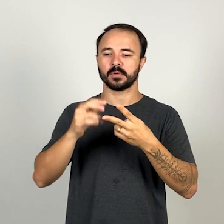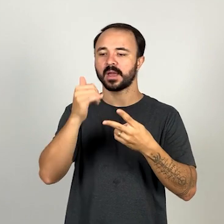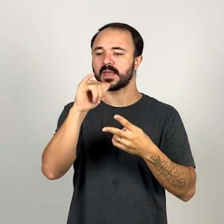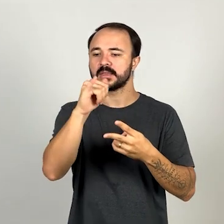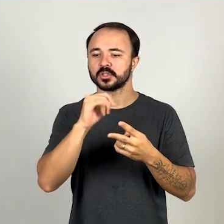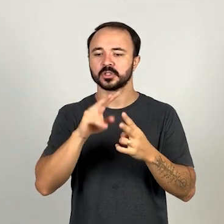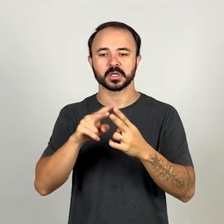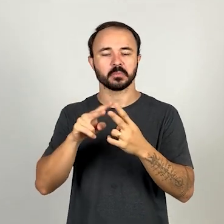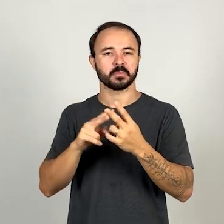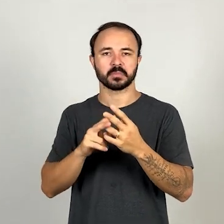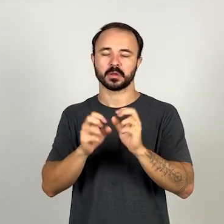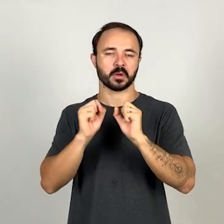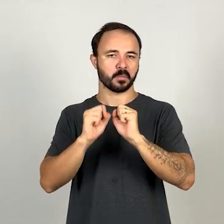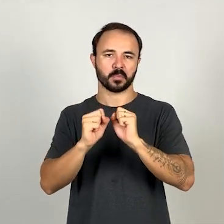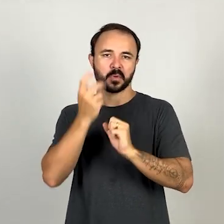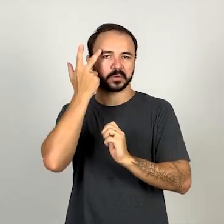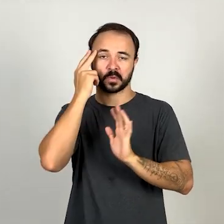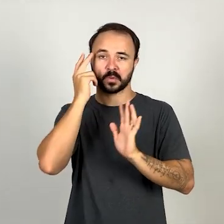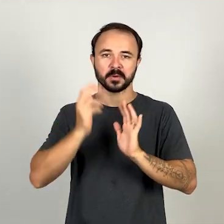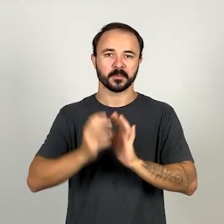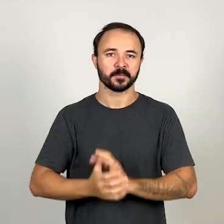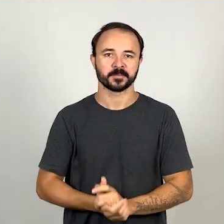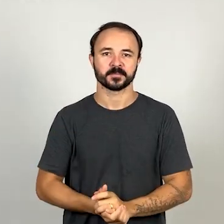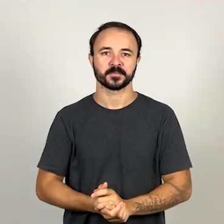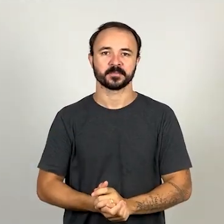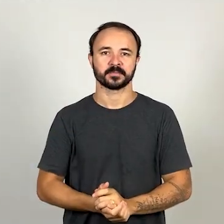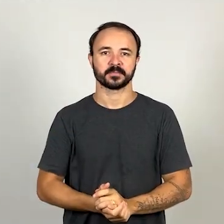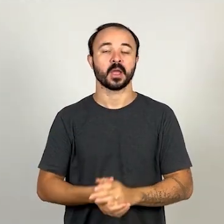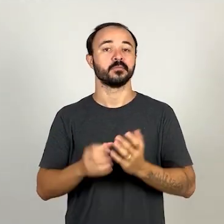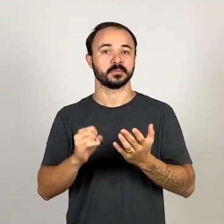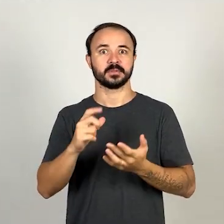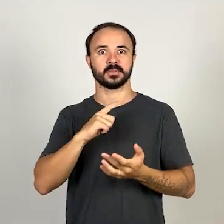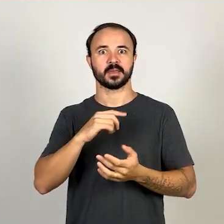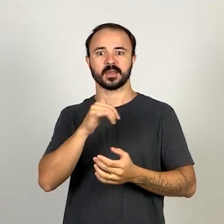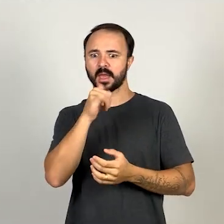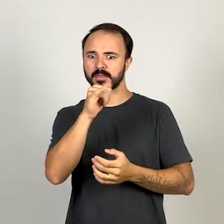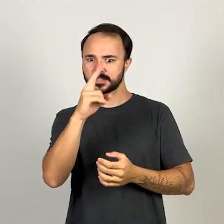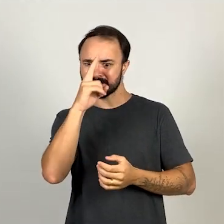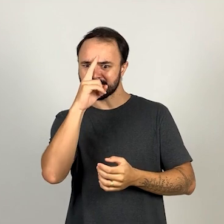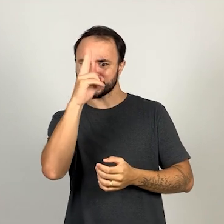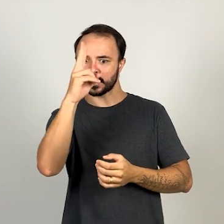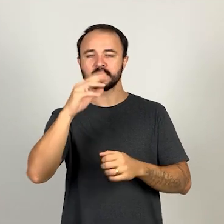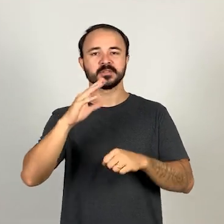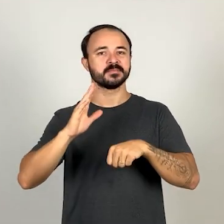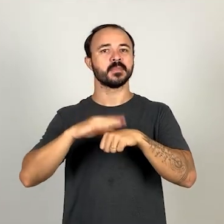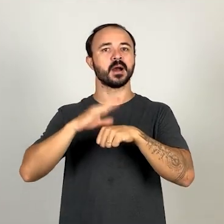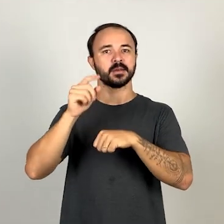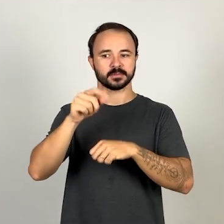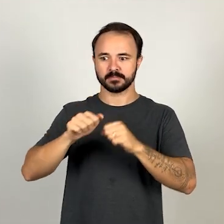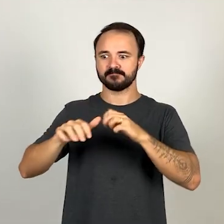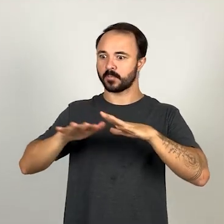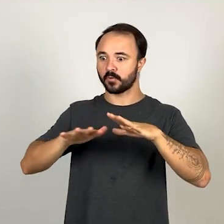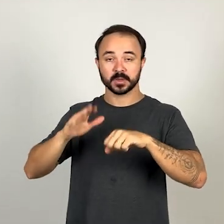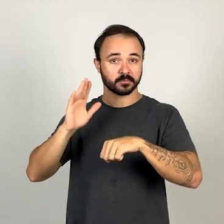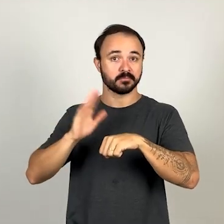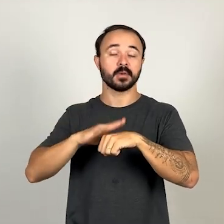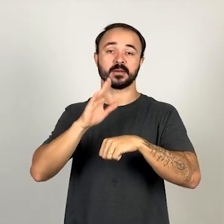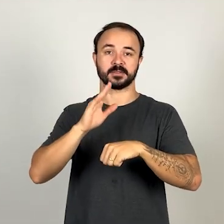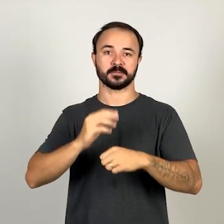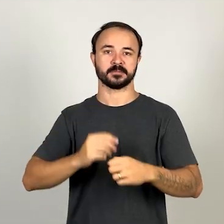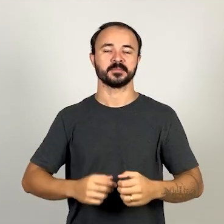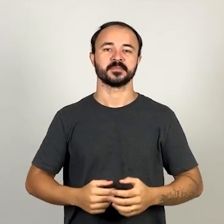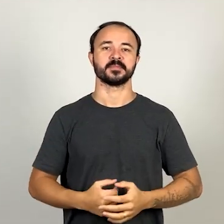movimento, maior a voltagem, maior a energia que vai estar passando por esse LED. Podemos também modificar